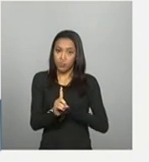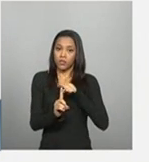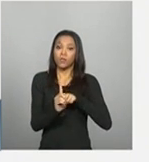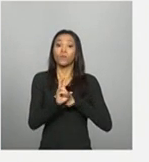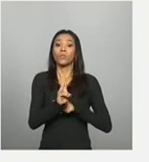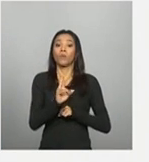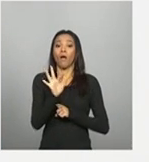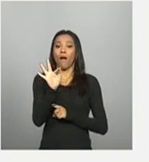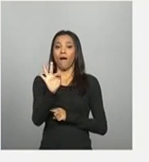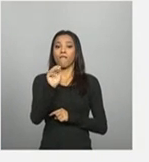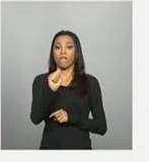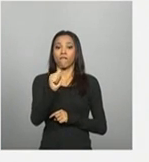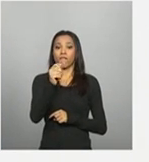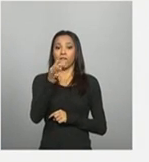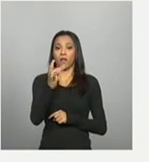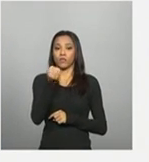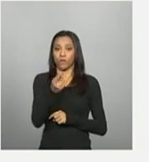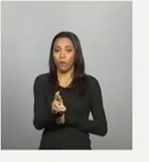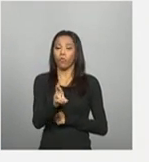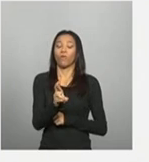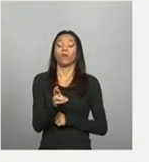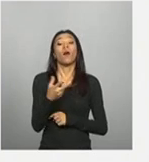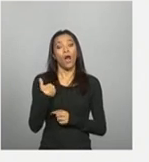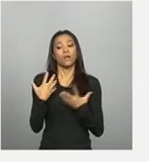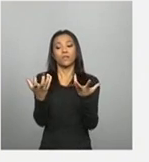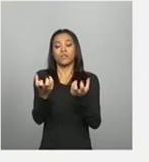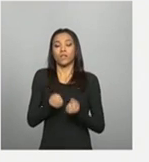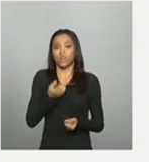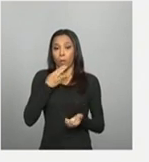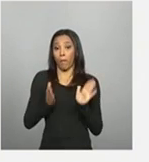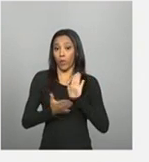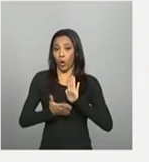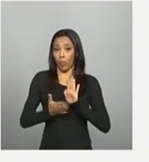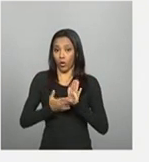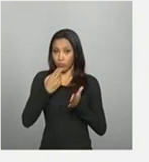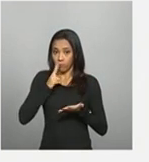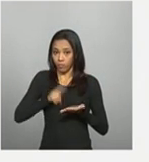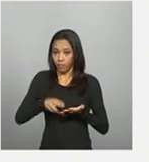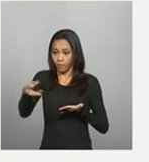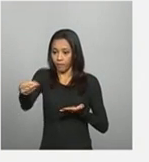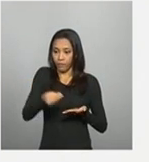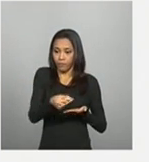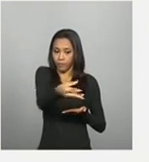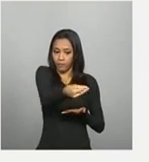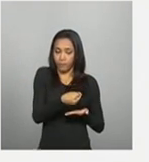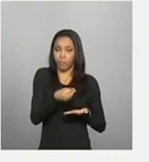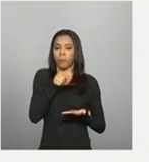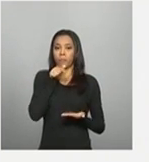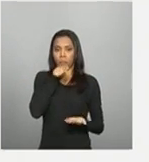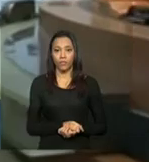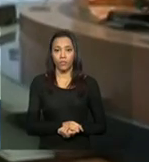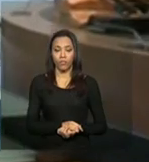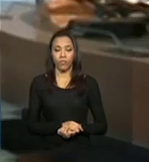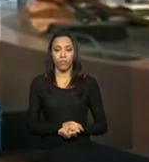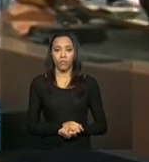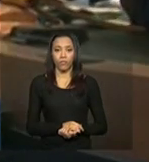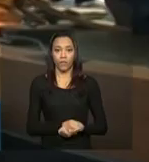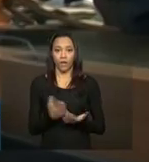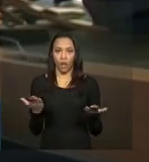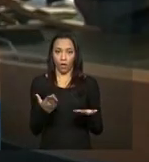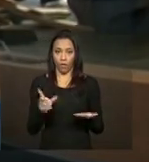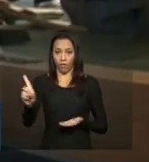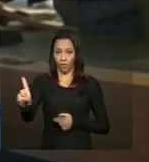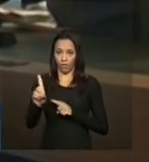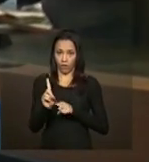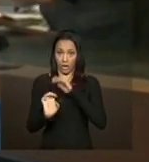Fator. Aceito proposta mediante entrega de envelopes para o leilão do lote I, senhores. Corretora